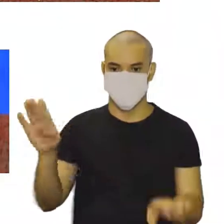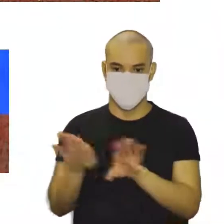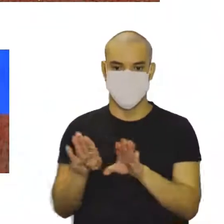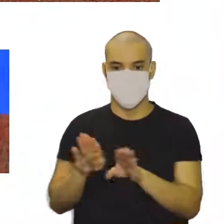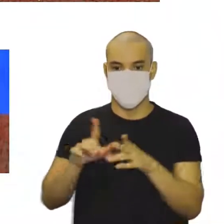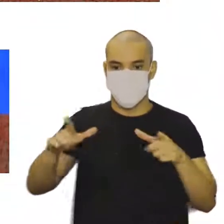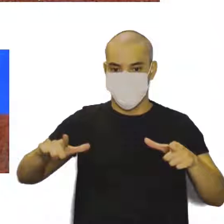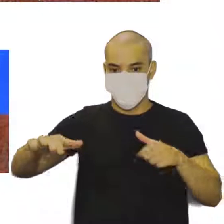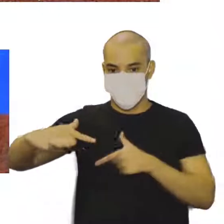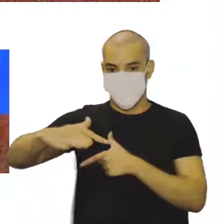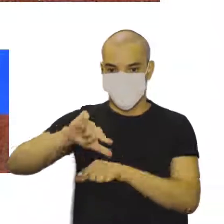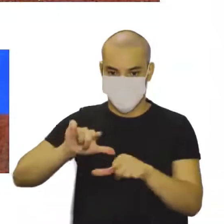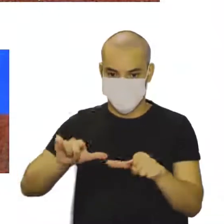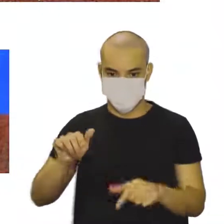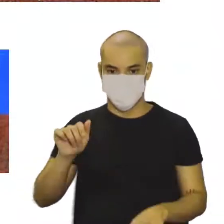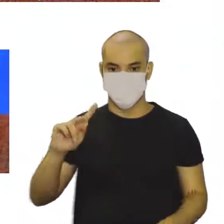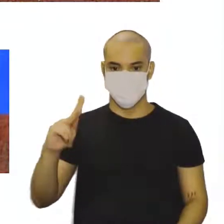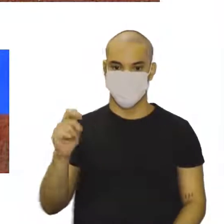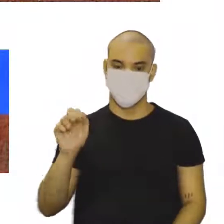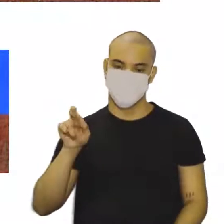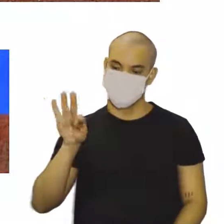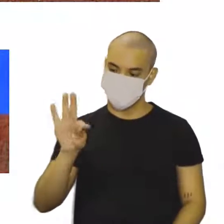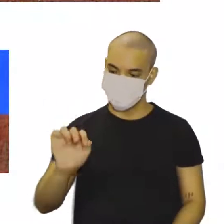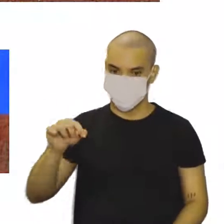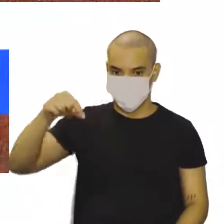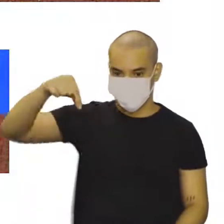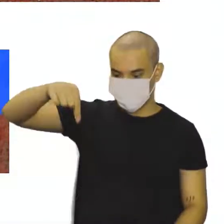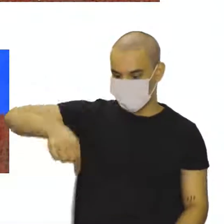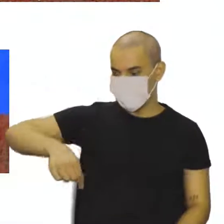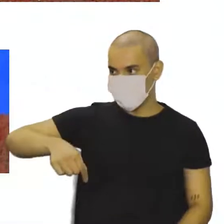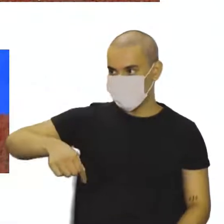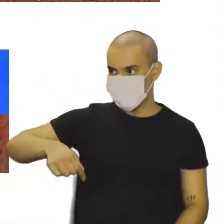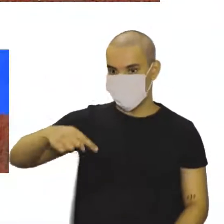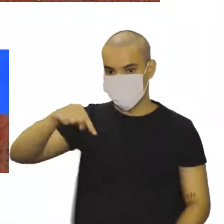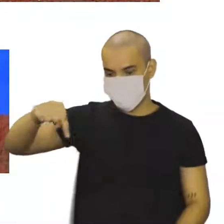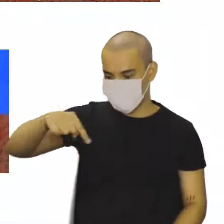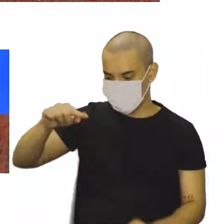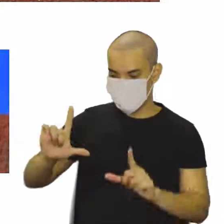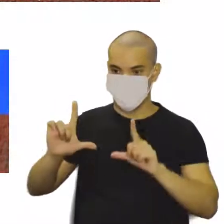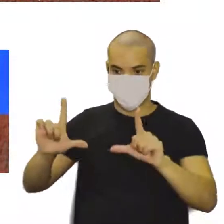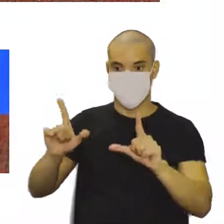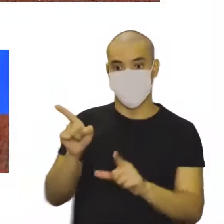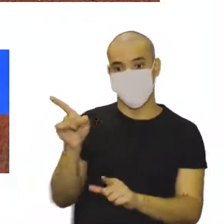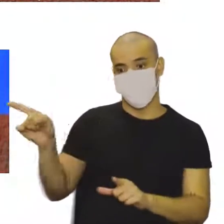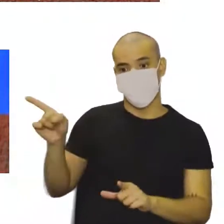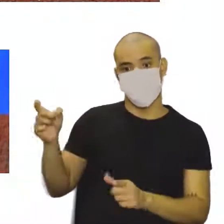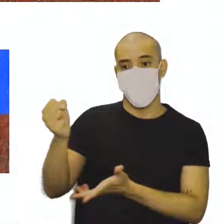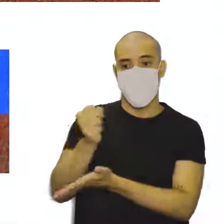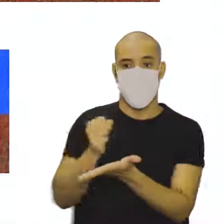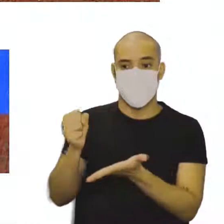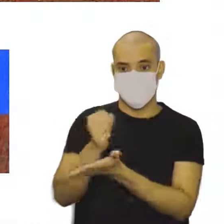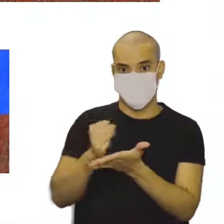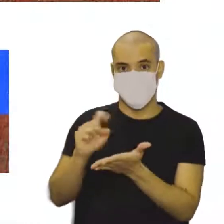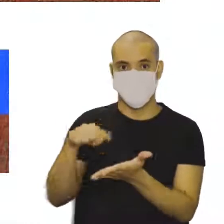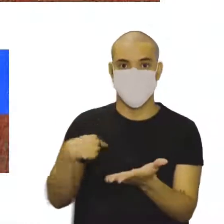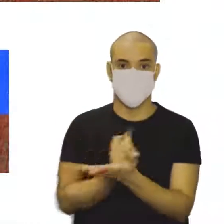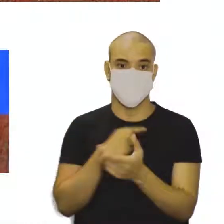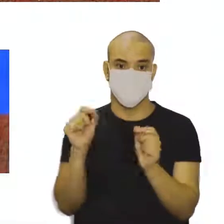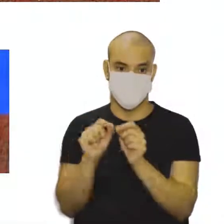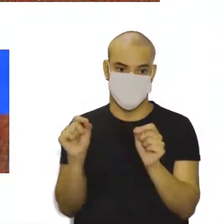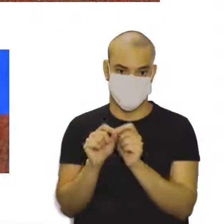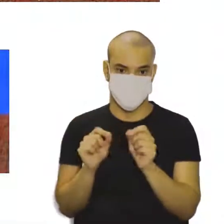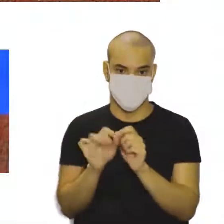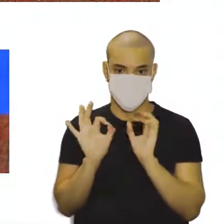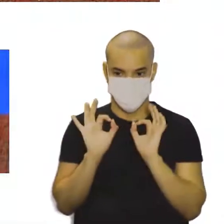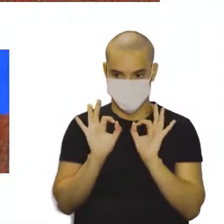e essa haste aqui que nós estávamos trabalhando, ok? Então aí é só um esquema básico para fazer o